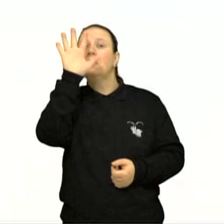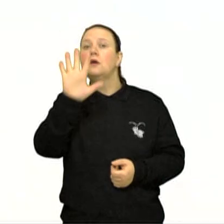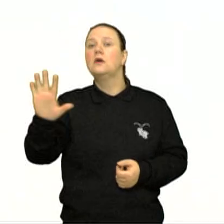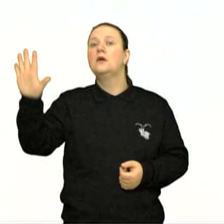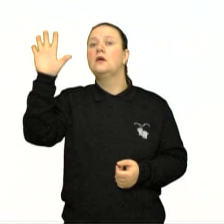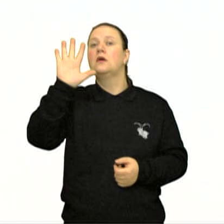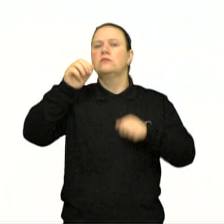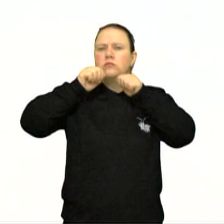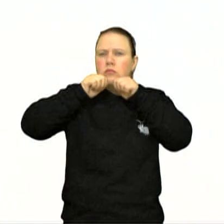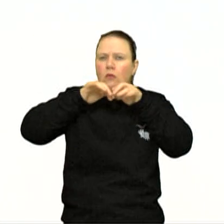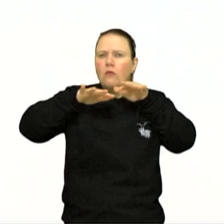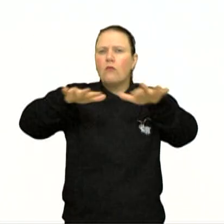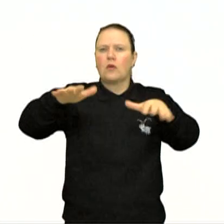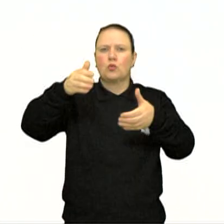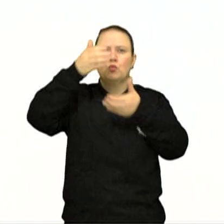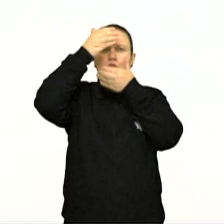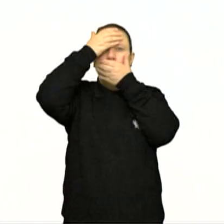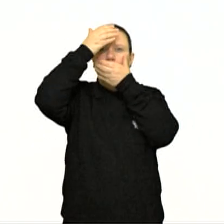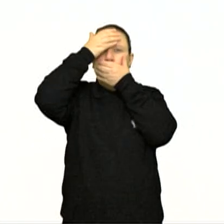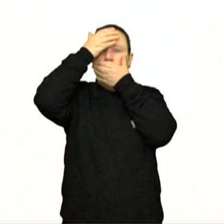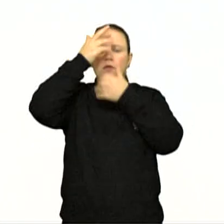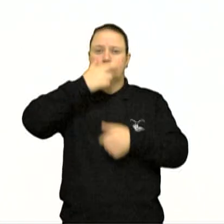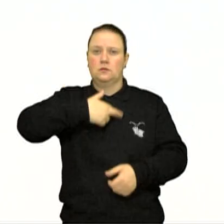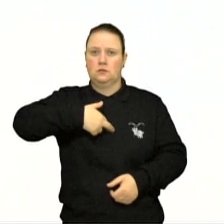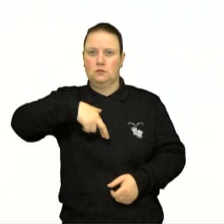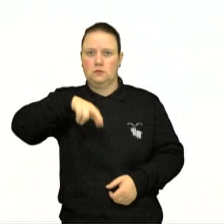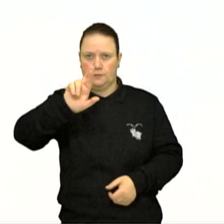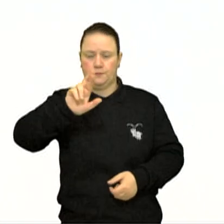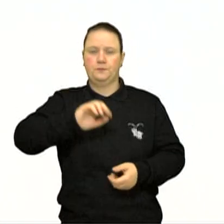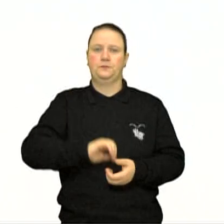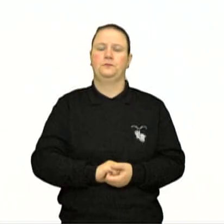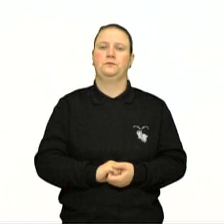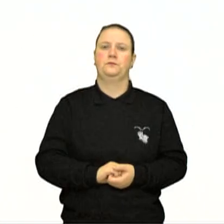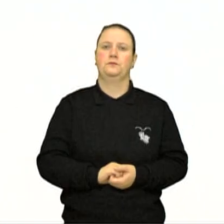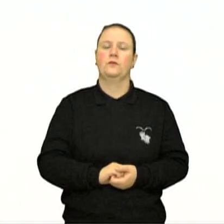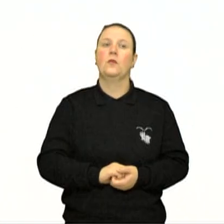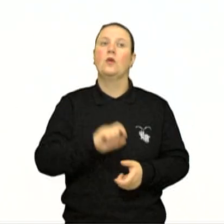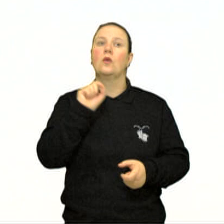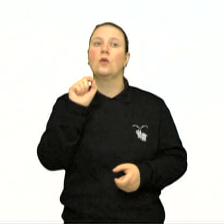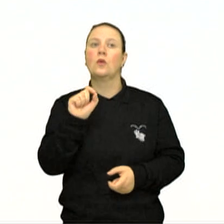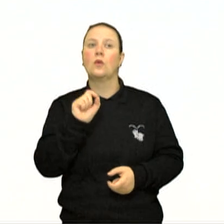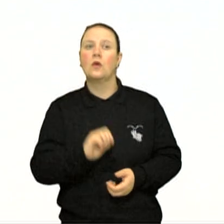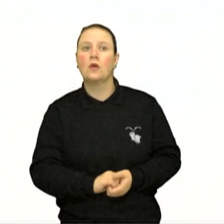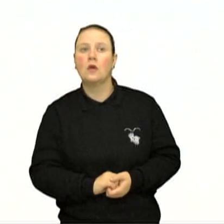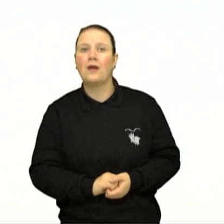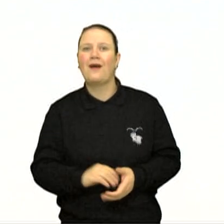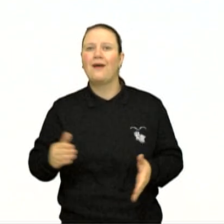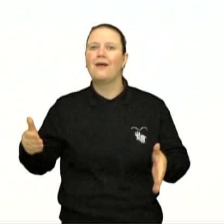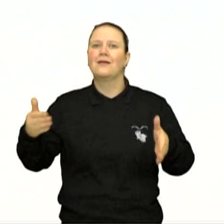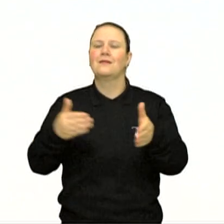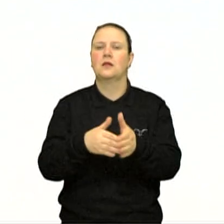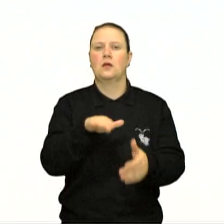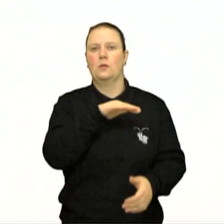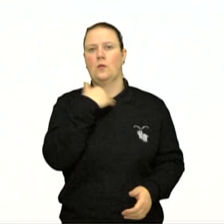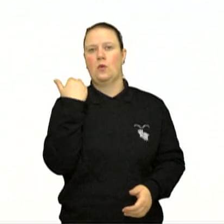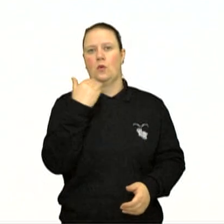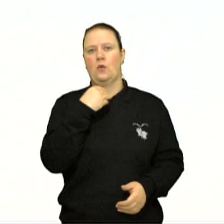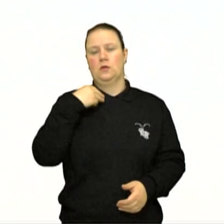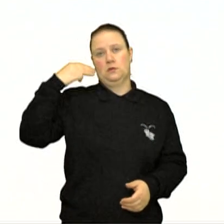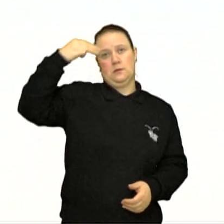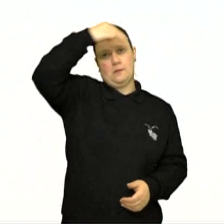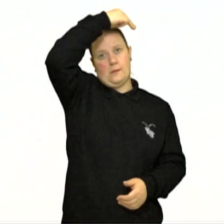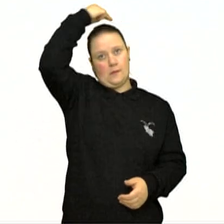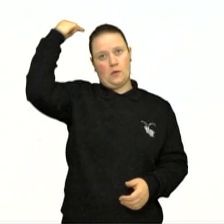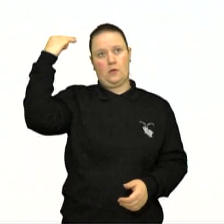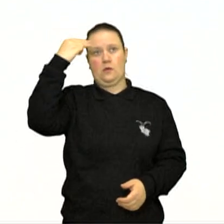a expansão muçulmana, a expansão islâmica, como que ela se dá, né? Então, até a morte de Maomé em 632, é